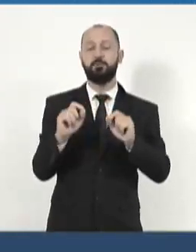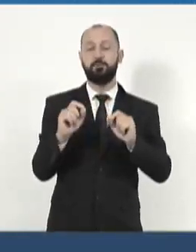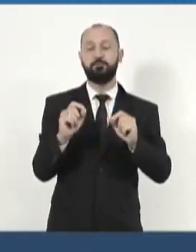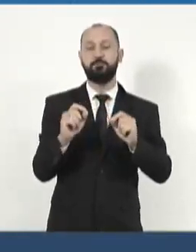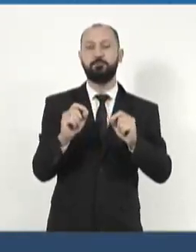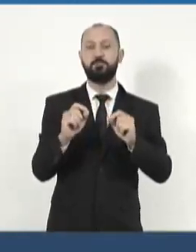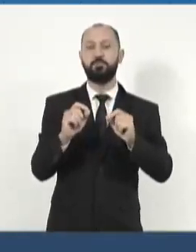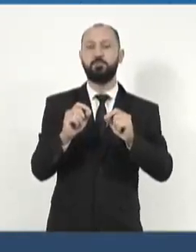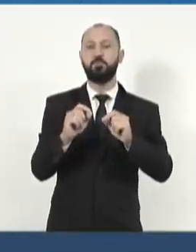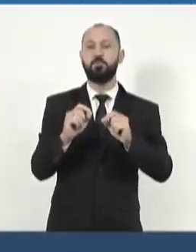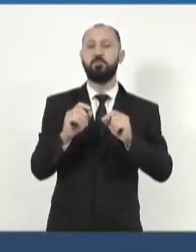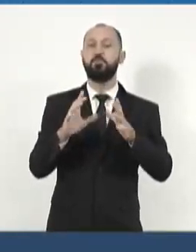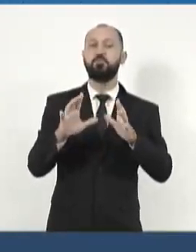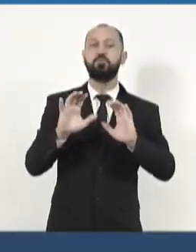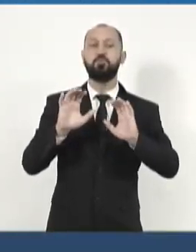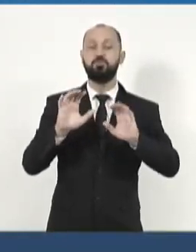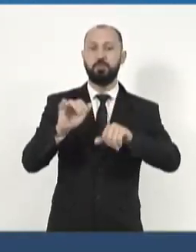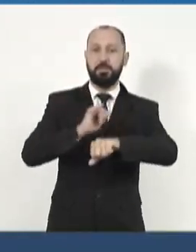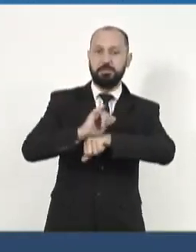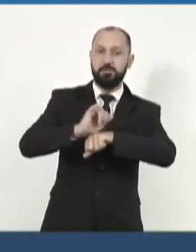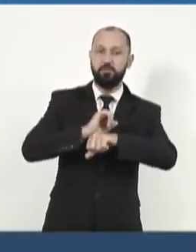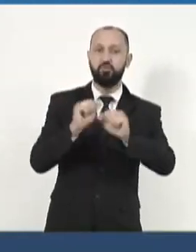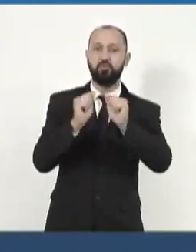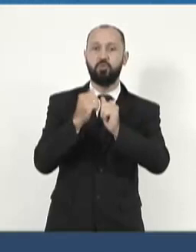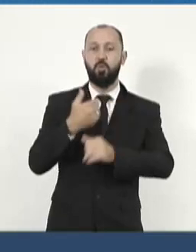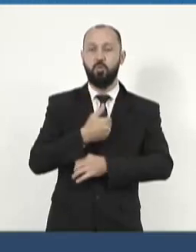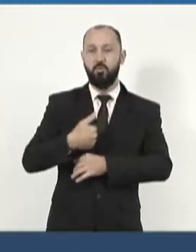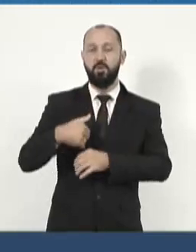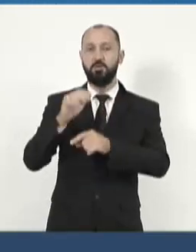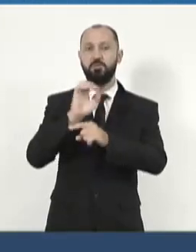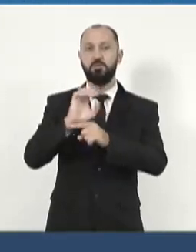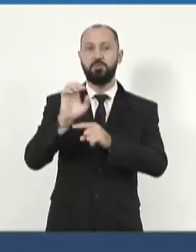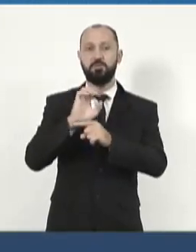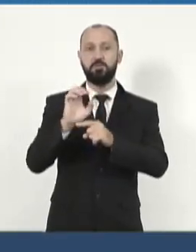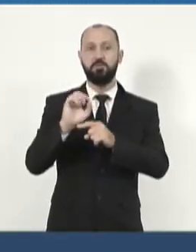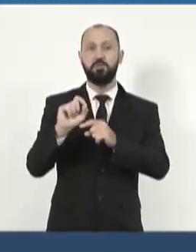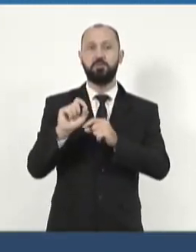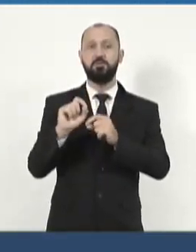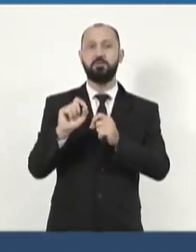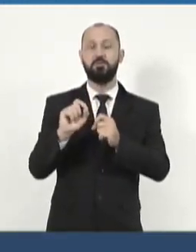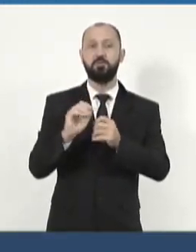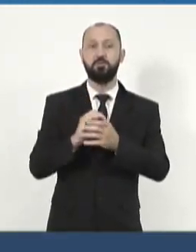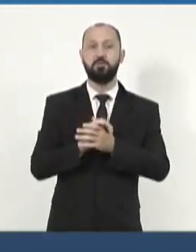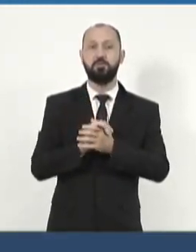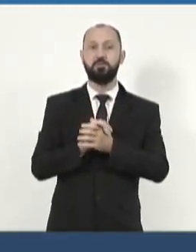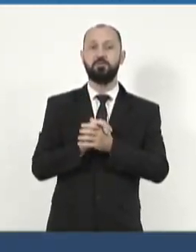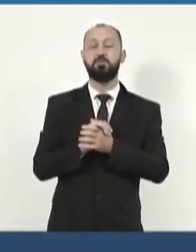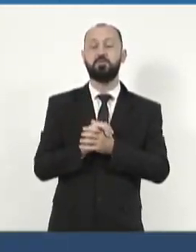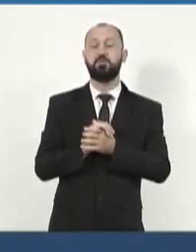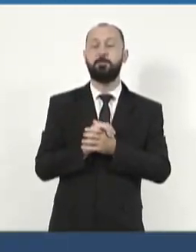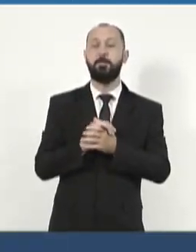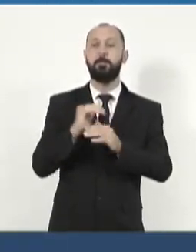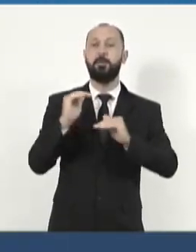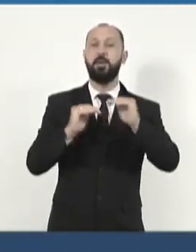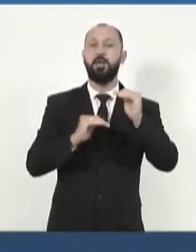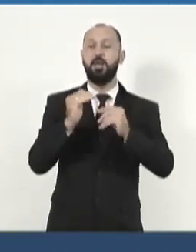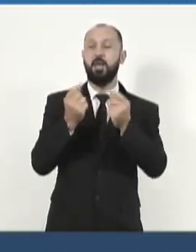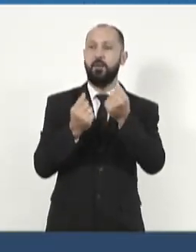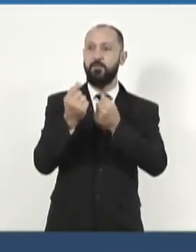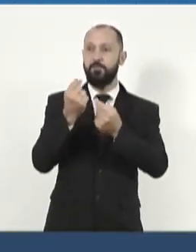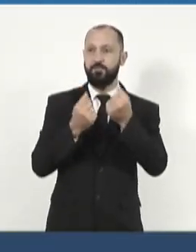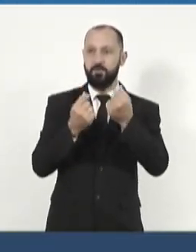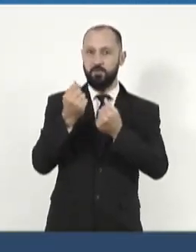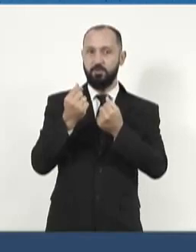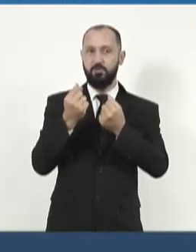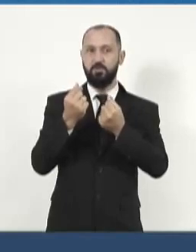fazer a discussão junto à diretoria da CACEMES e o governo do